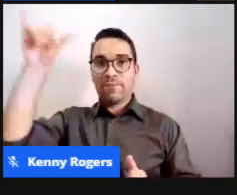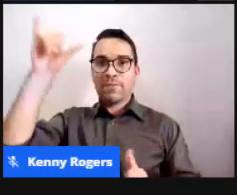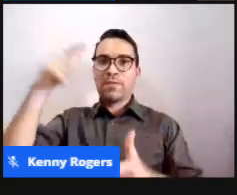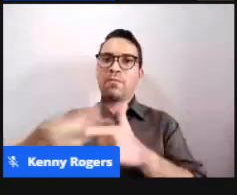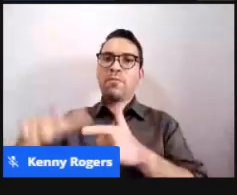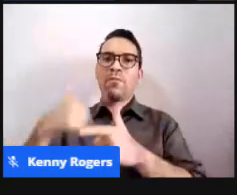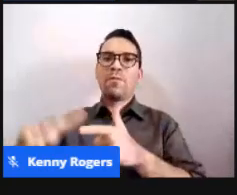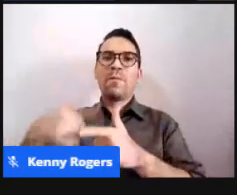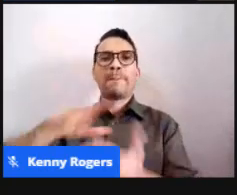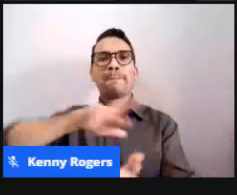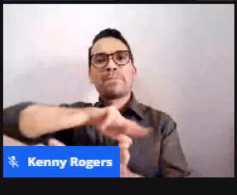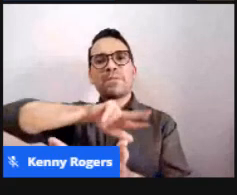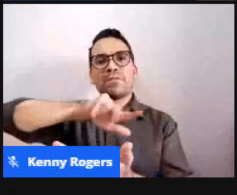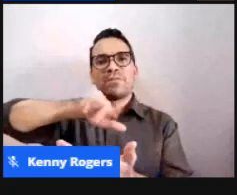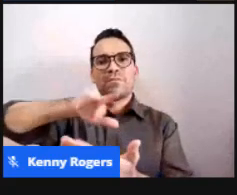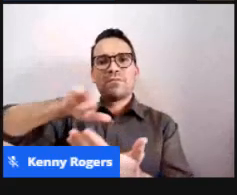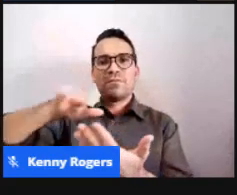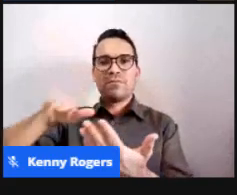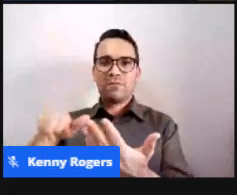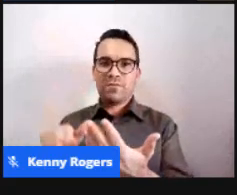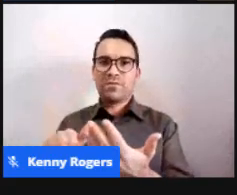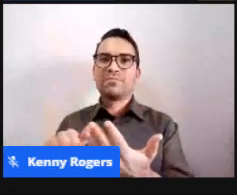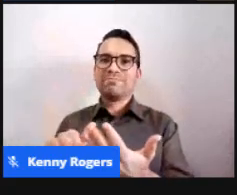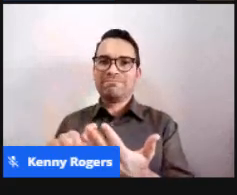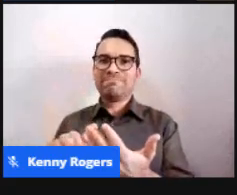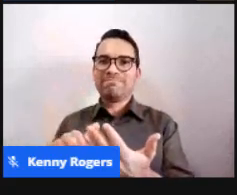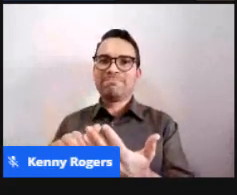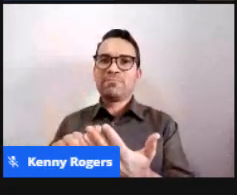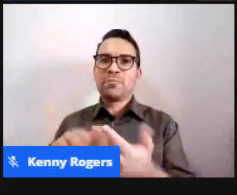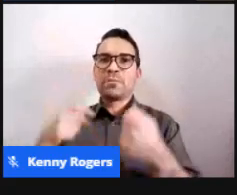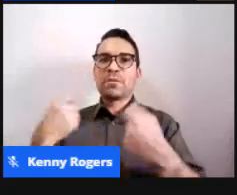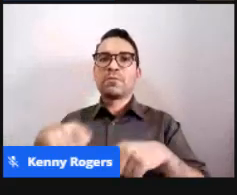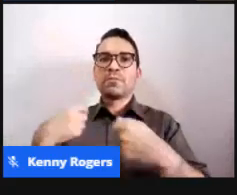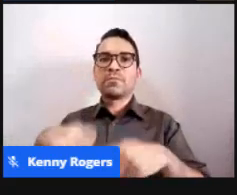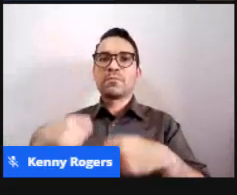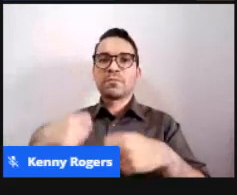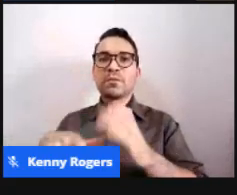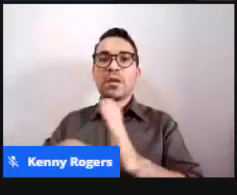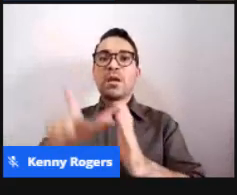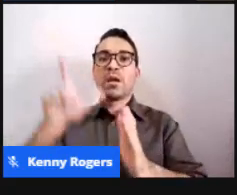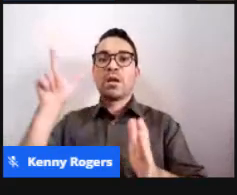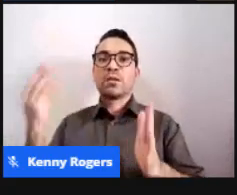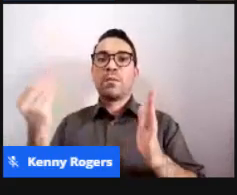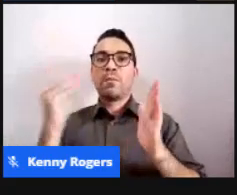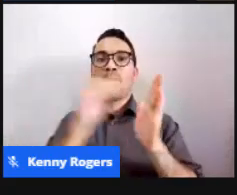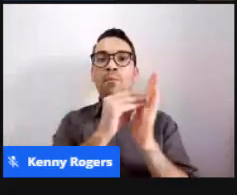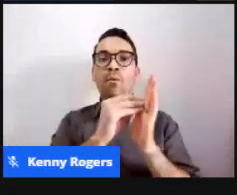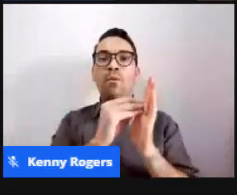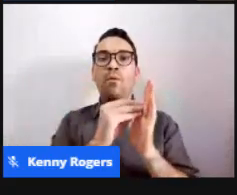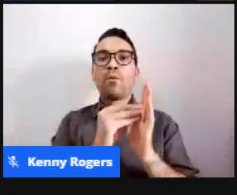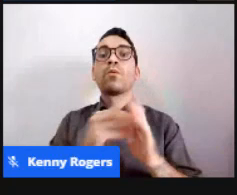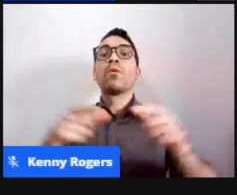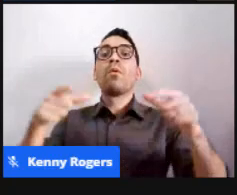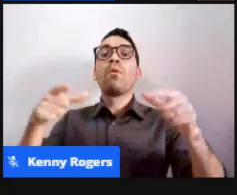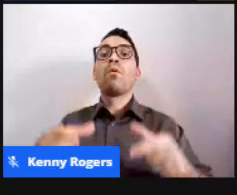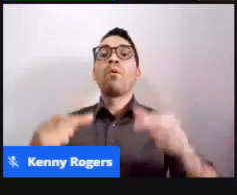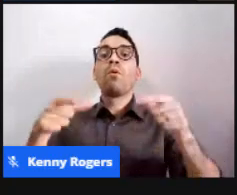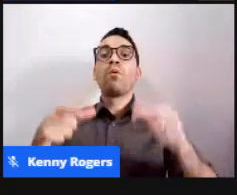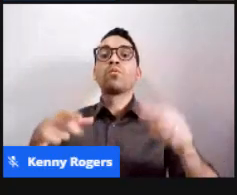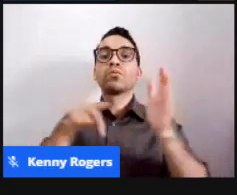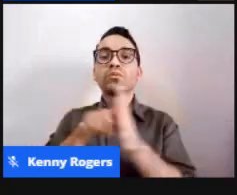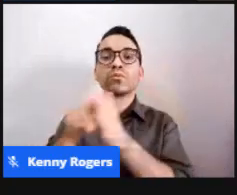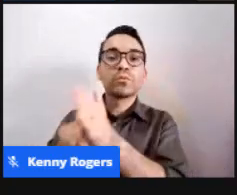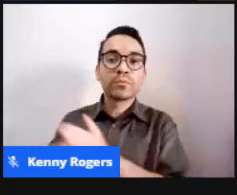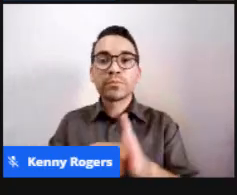eu saber sempre colocando a fonte de onde eu tiro, eu tenho que saber se aquilo pode ser publicado, se ele pode